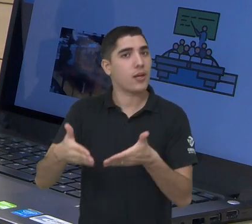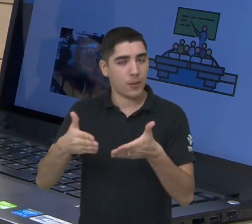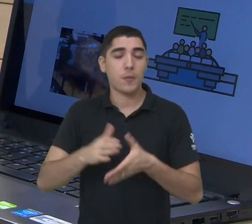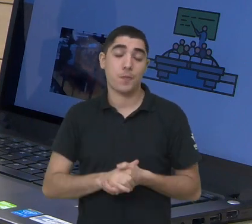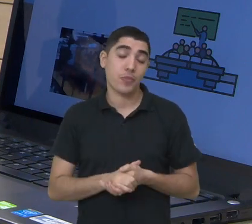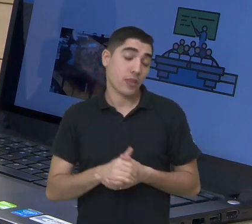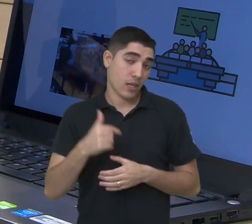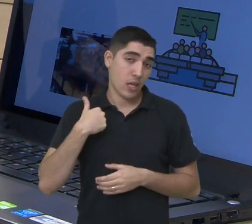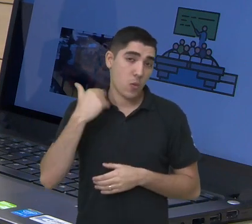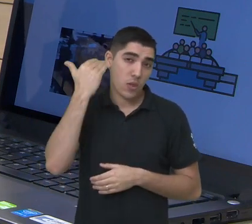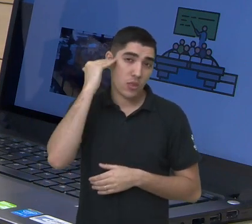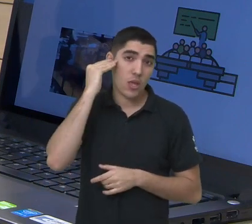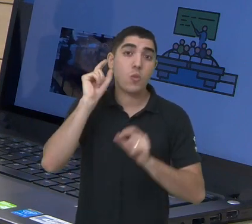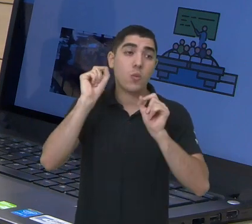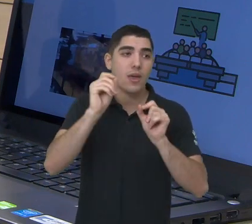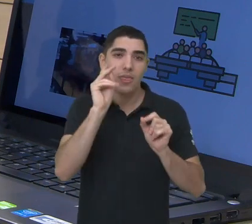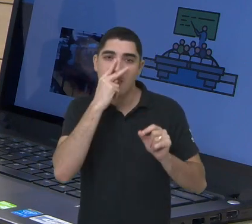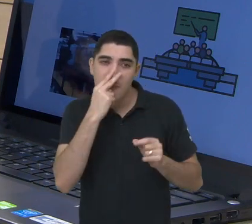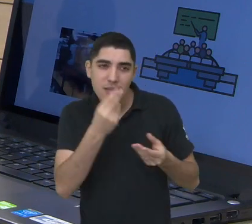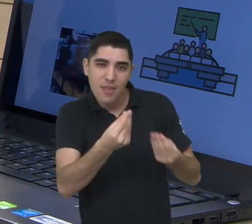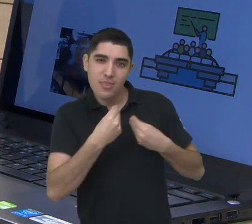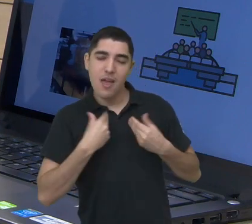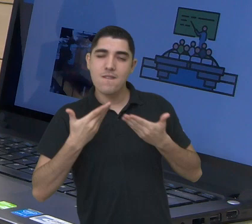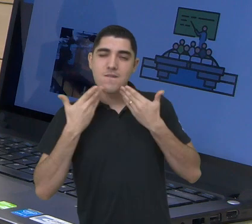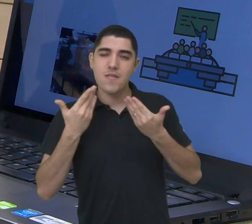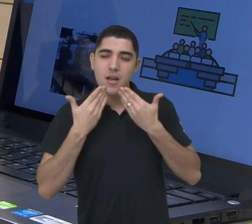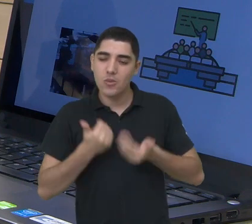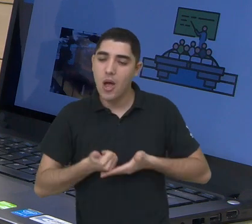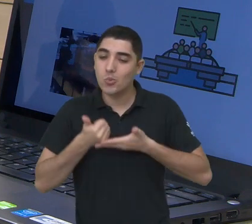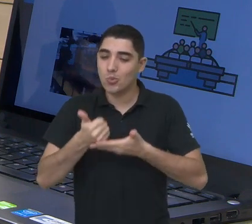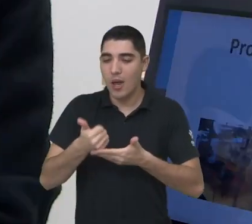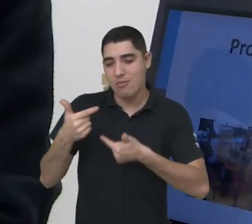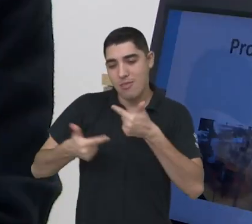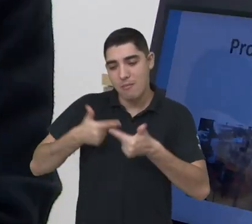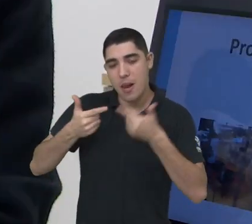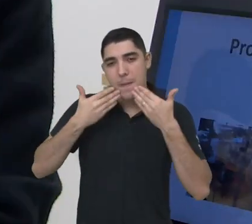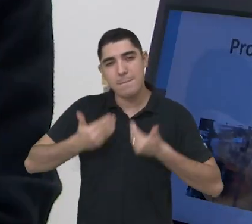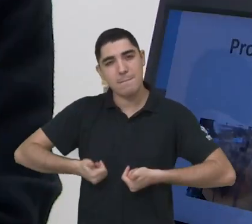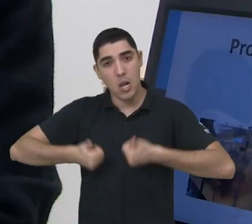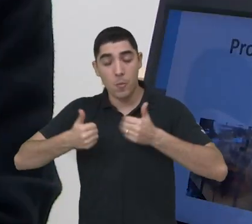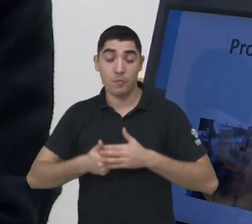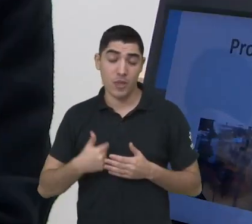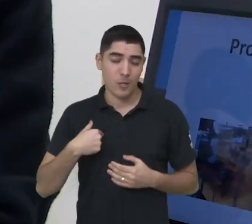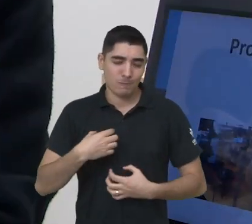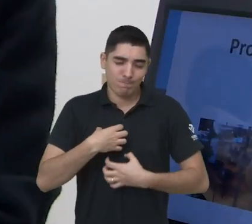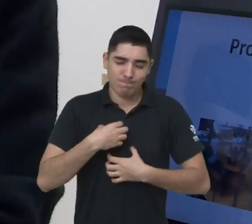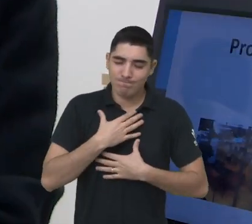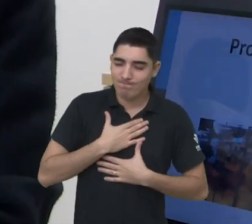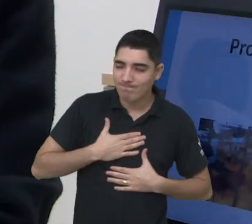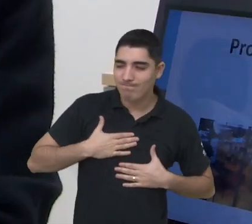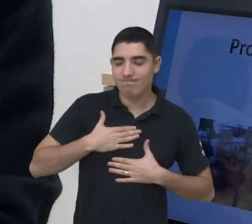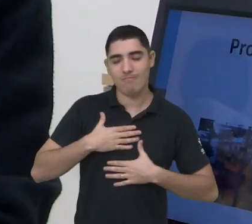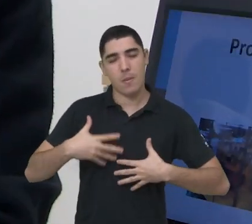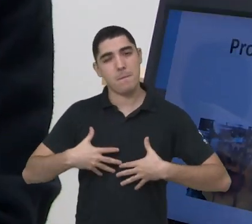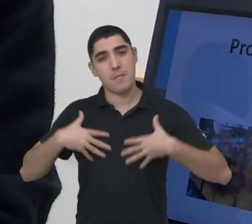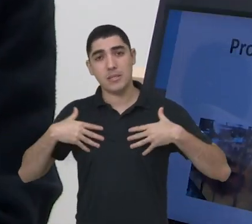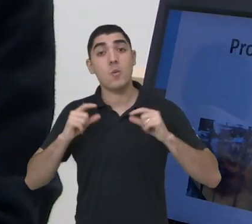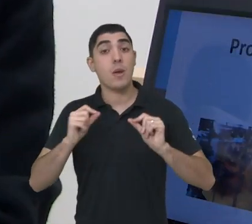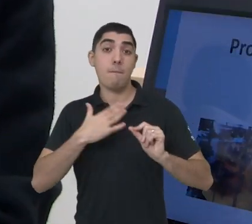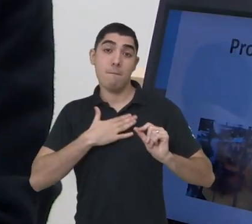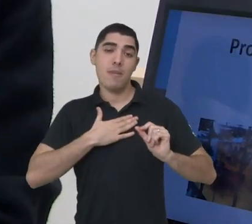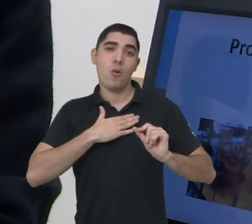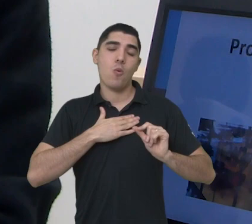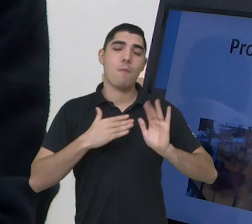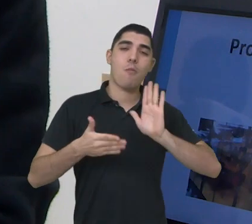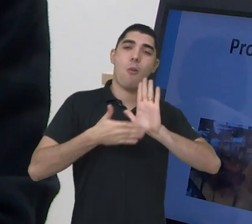também. Então, eu entendo que facilita bastante nesse sentido também. Para mim, é uma satisfação, inclusive, trabalhar dentro